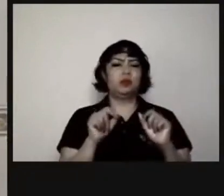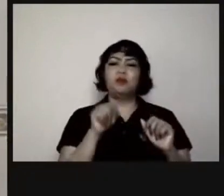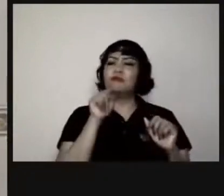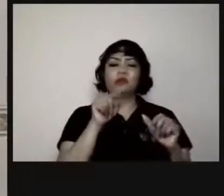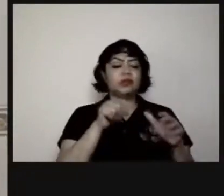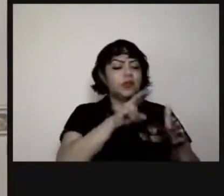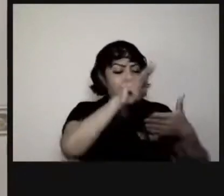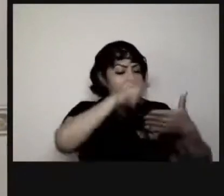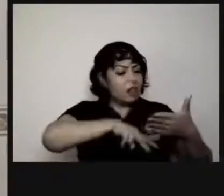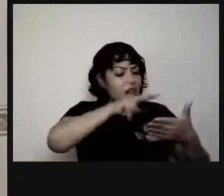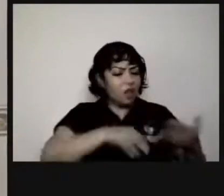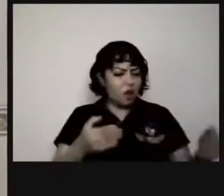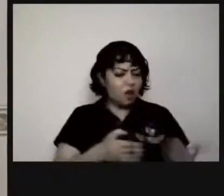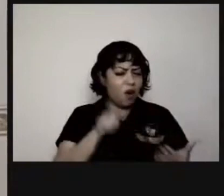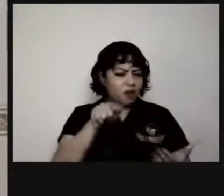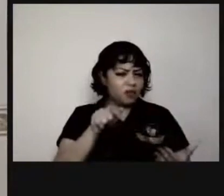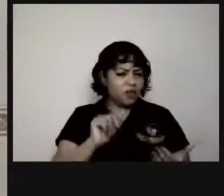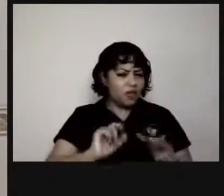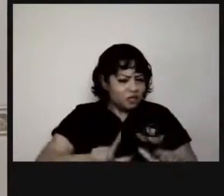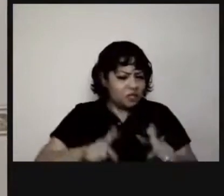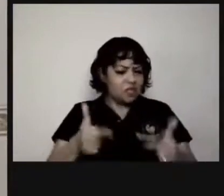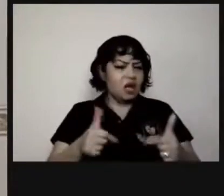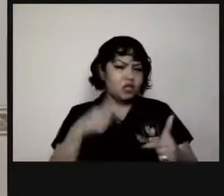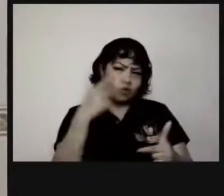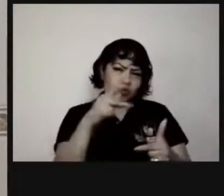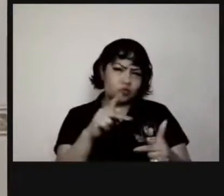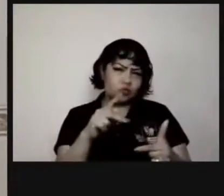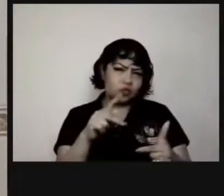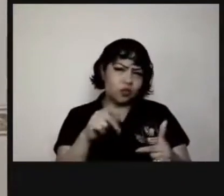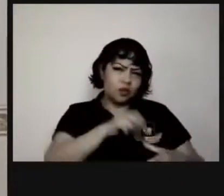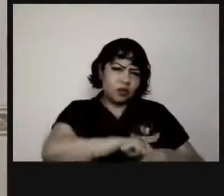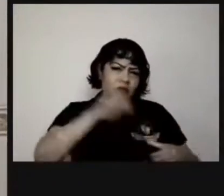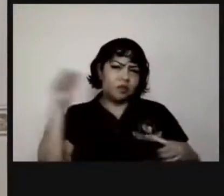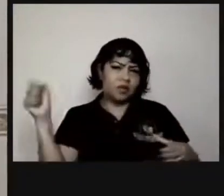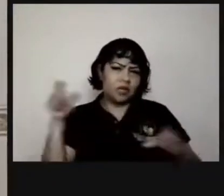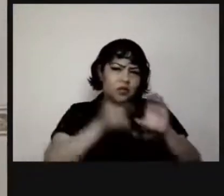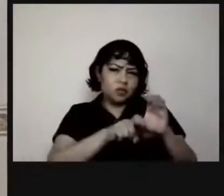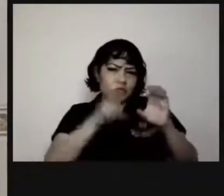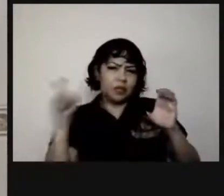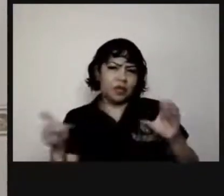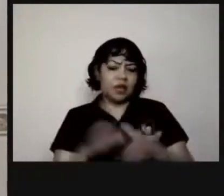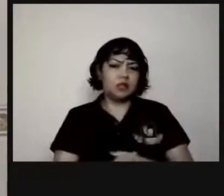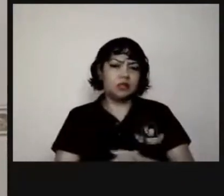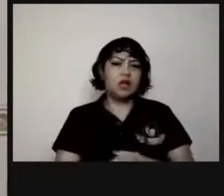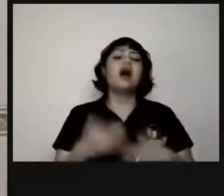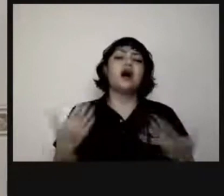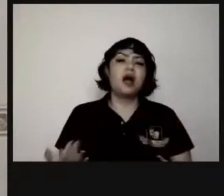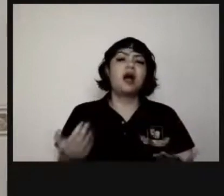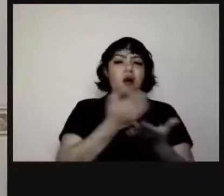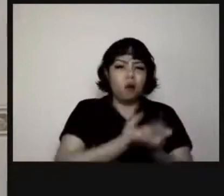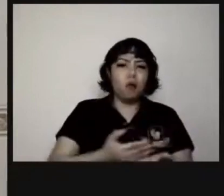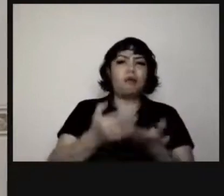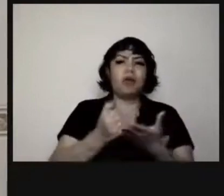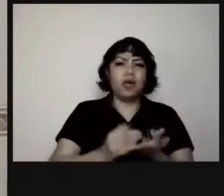vem trabalhando por sua independência. E aí ela começa a retratar, né, essa independência para ela, o que está fazendo,